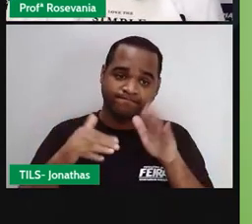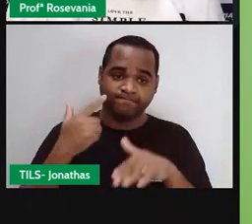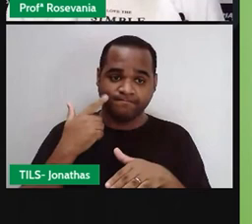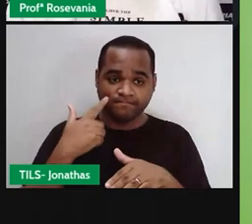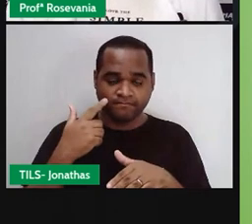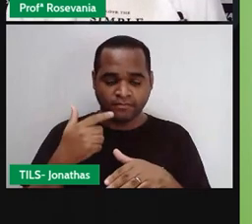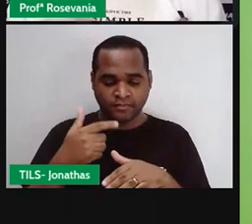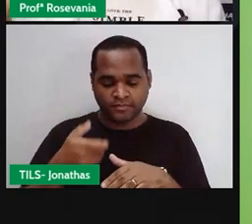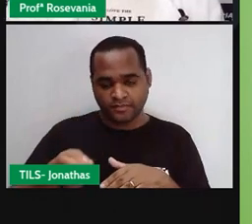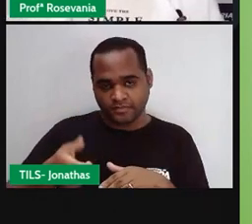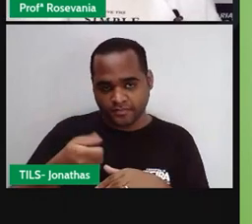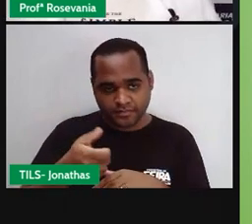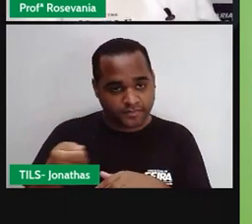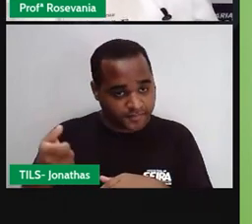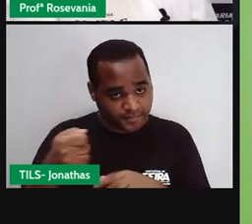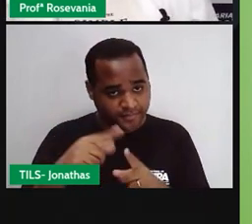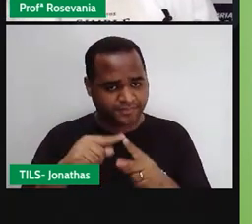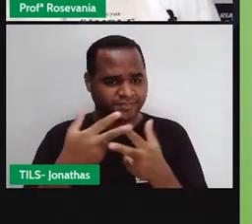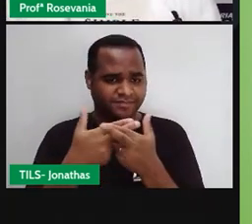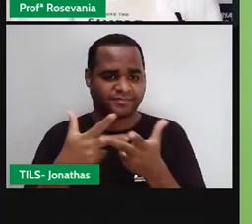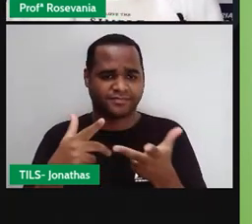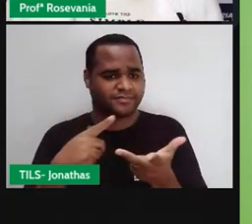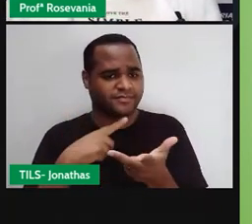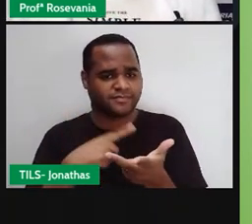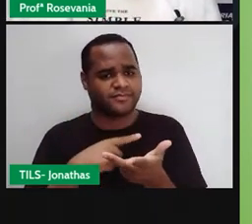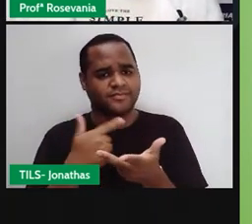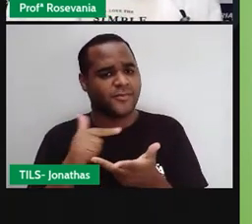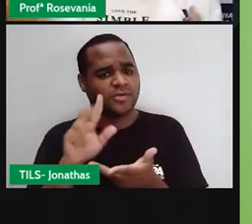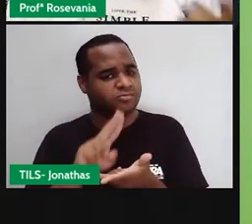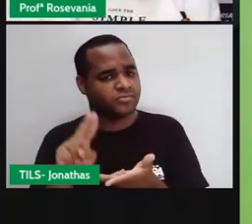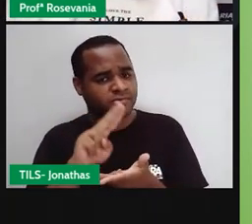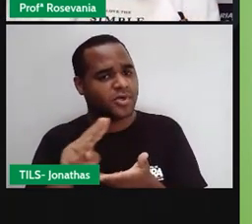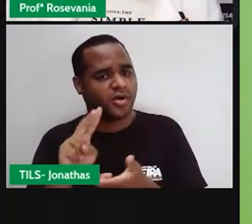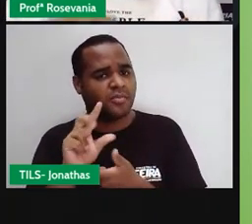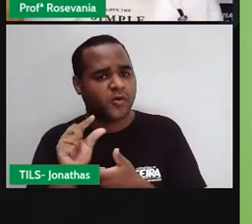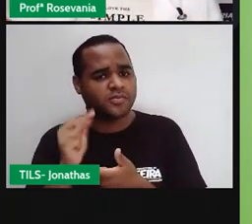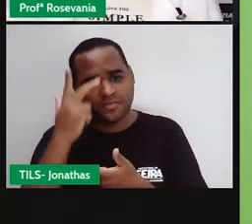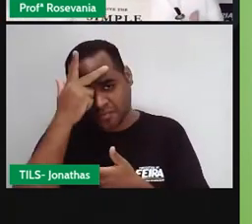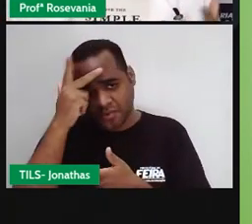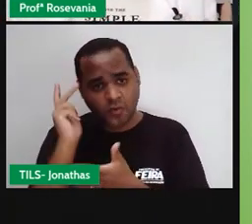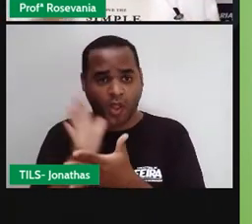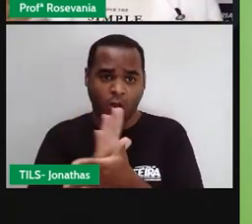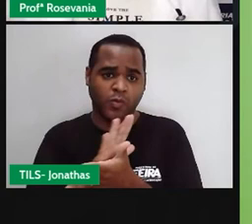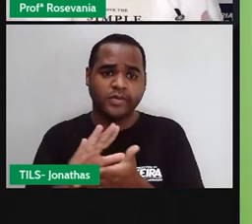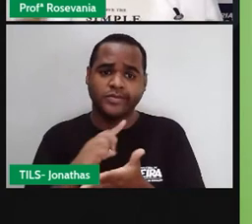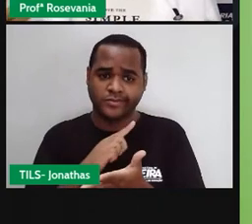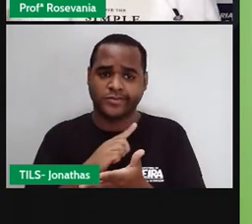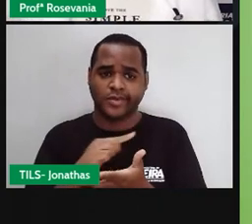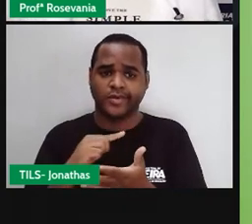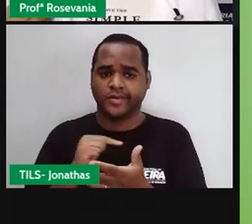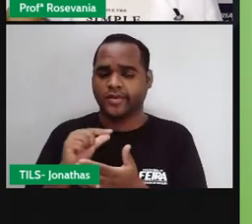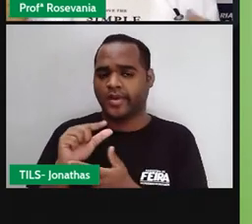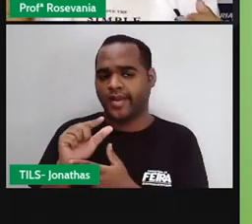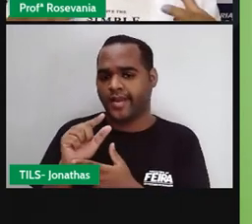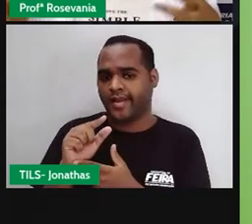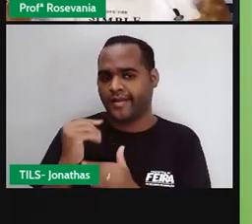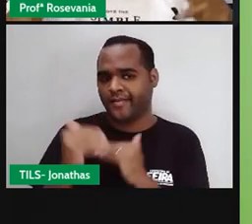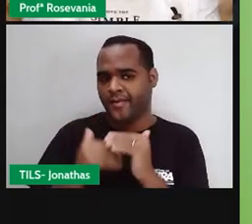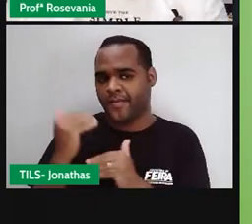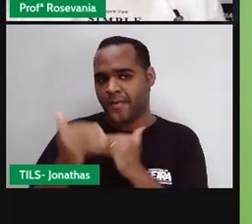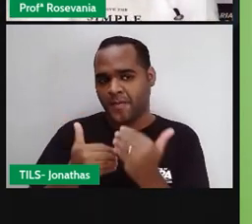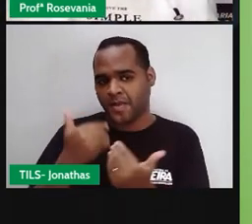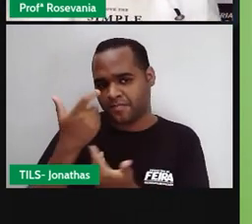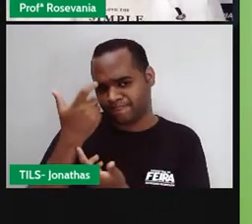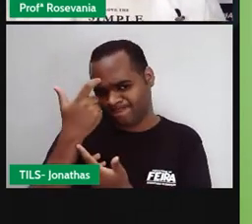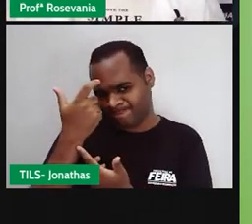ali o controle, não sabe nem usar todas as funções daqueles aparelhos. São pouquíssimas as pessoas que têm, né, esse desenvolvimento, né, bora